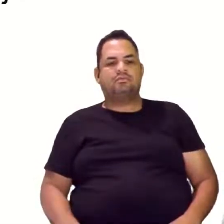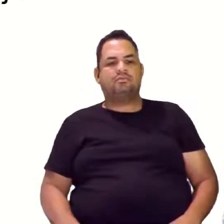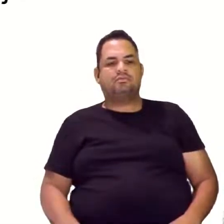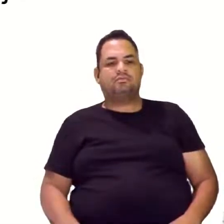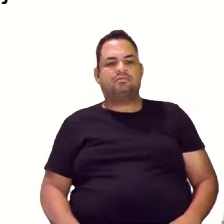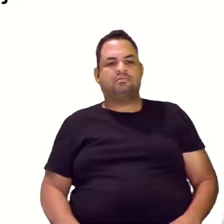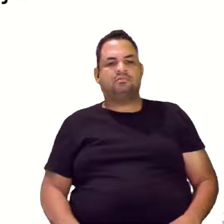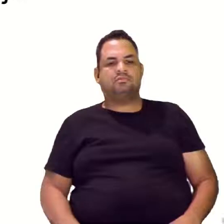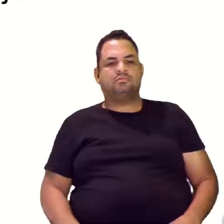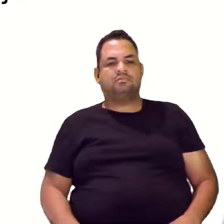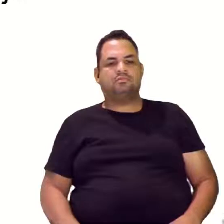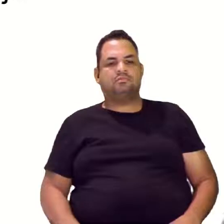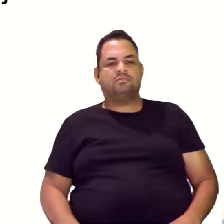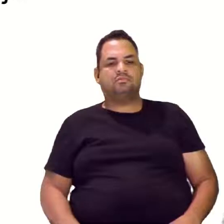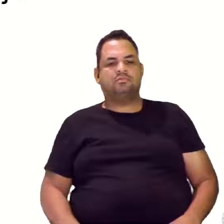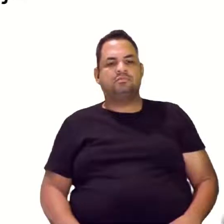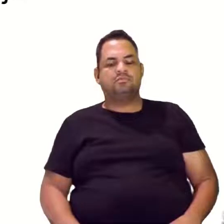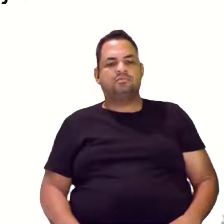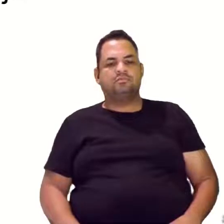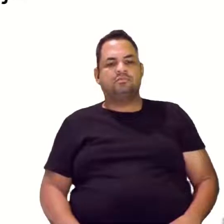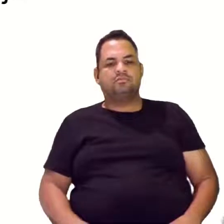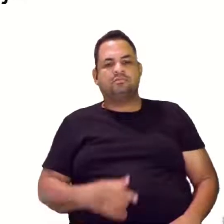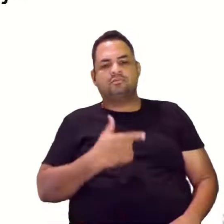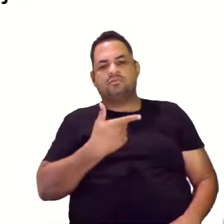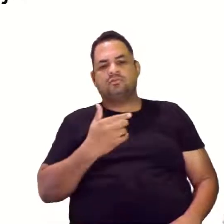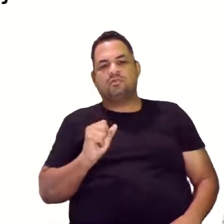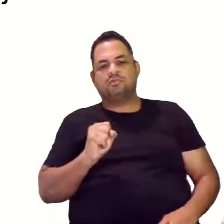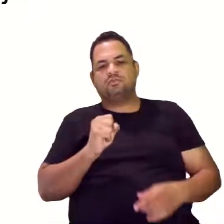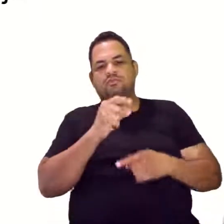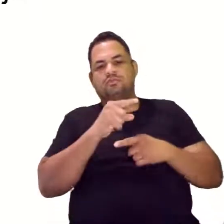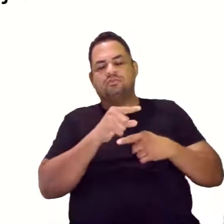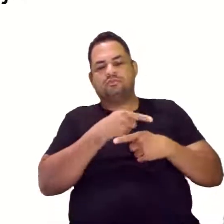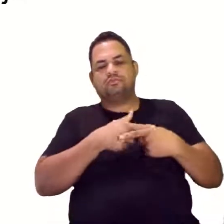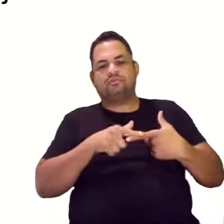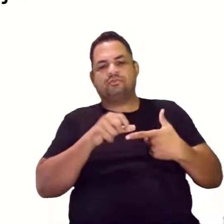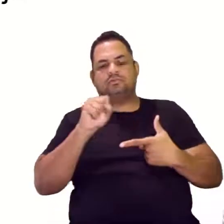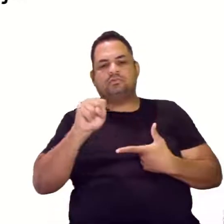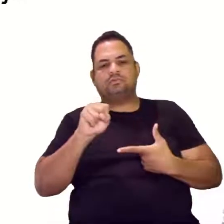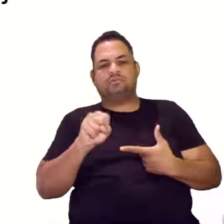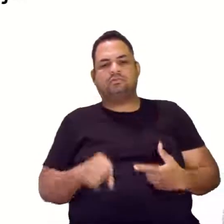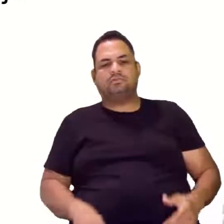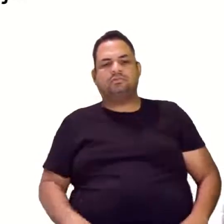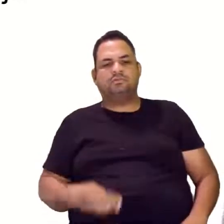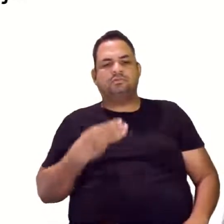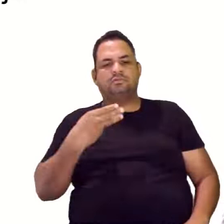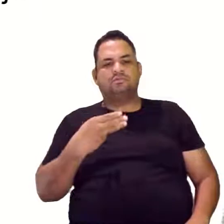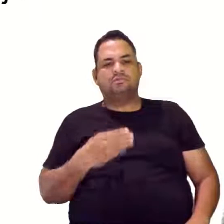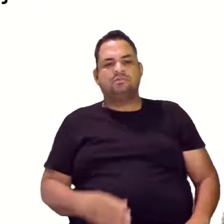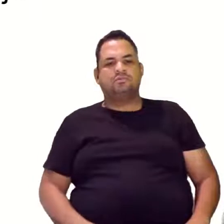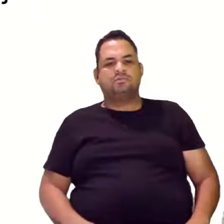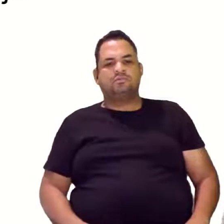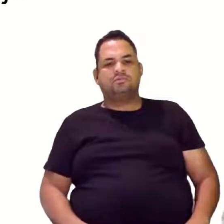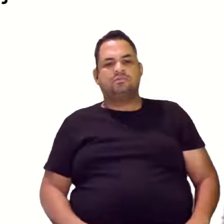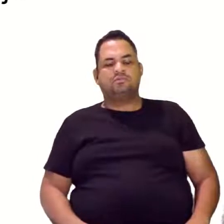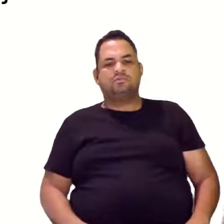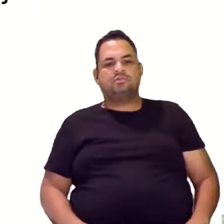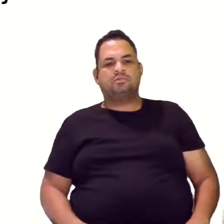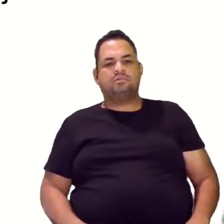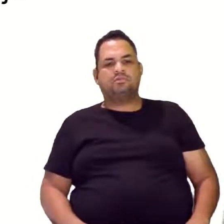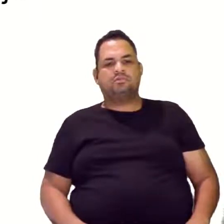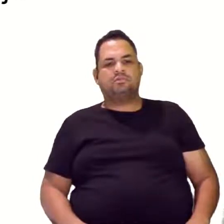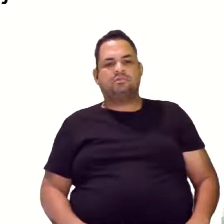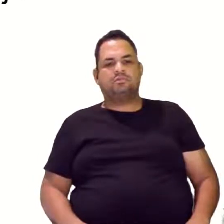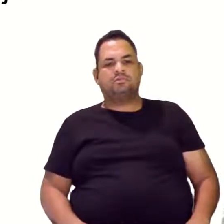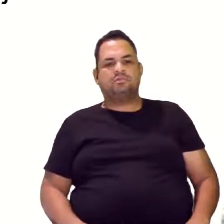dar uma jogadinha. 24 dá pra dividir aí por 8? Por 8. Né? Por 8, que vai dar? 3. 3, né? E aqui dá pra dividir por